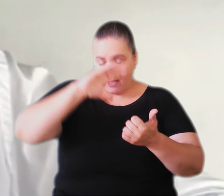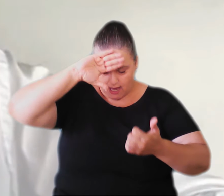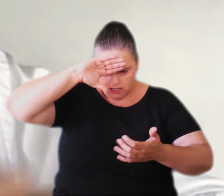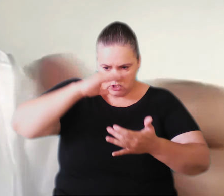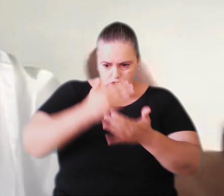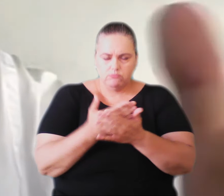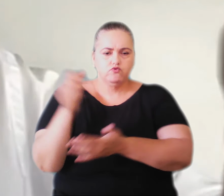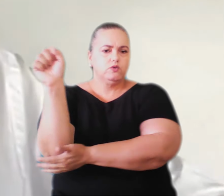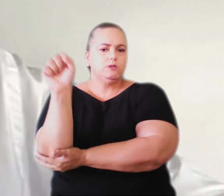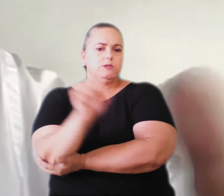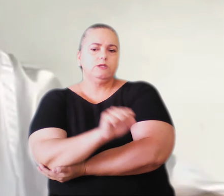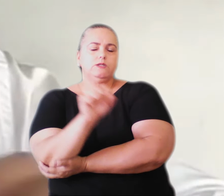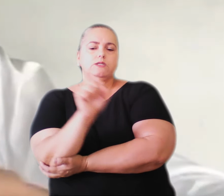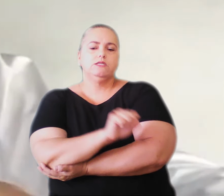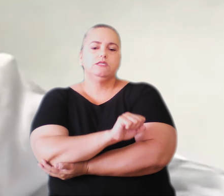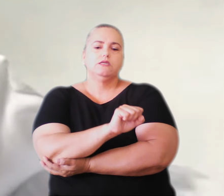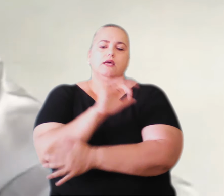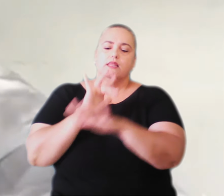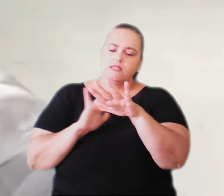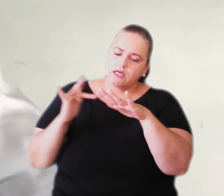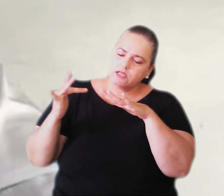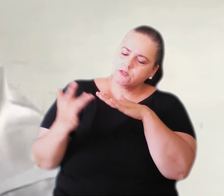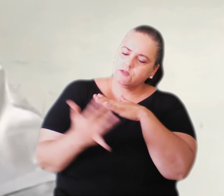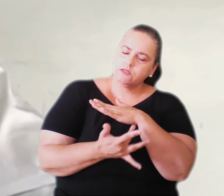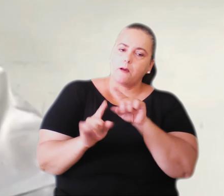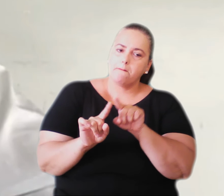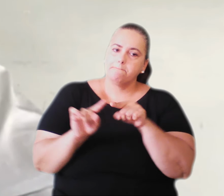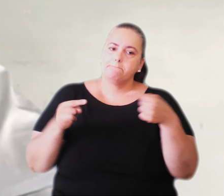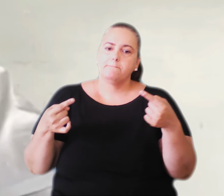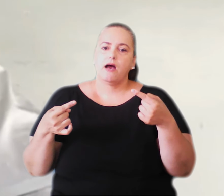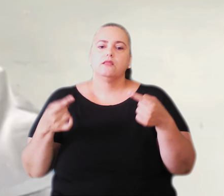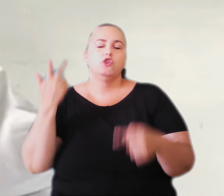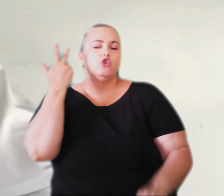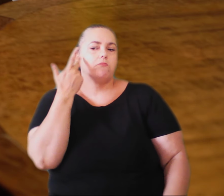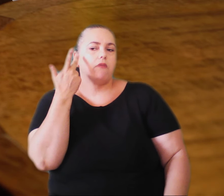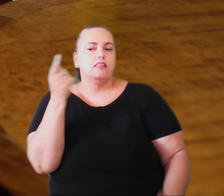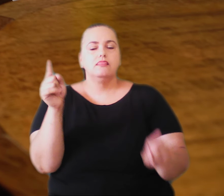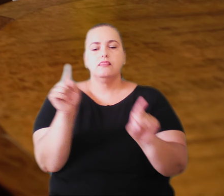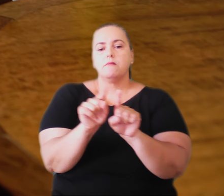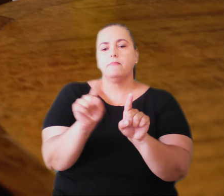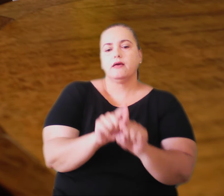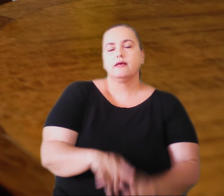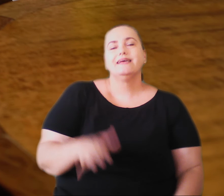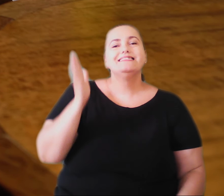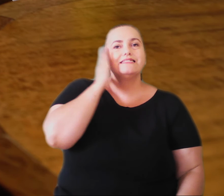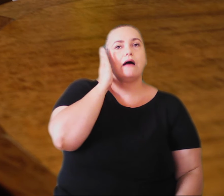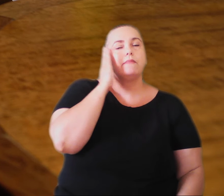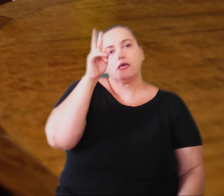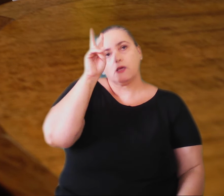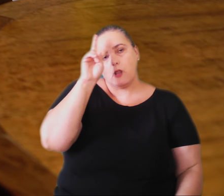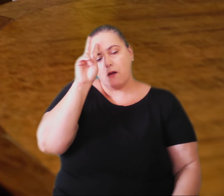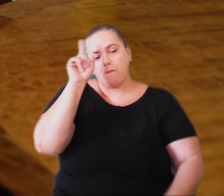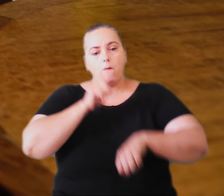nela, acreditemos agora nas redes sociais, mas nas redes normais também. Sabe que eu lembro uma